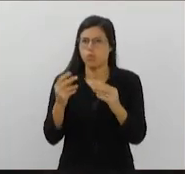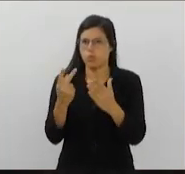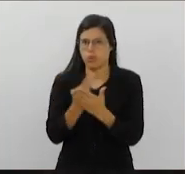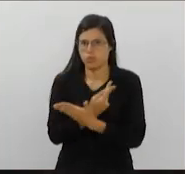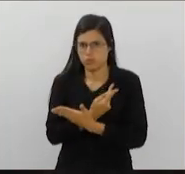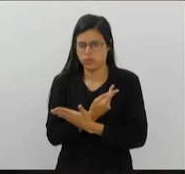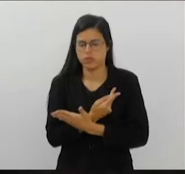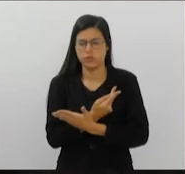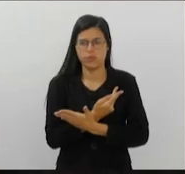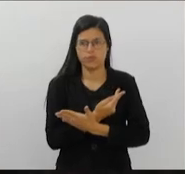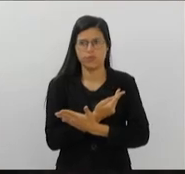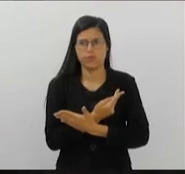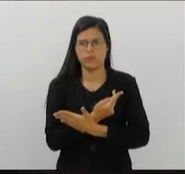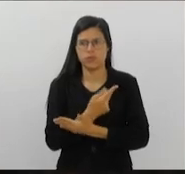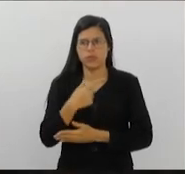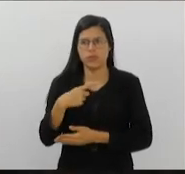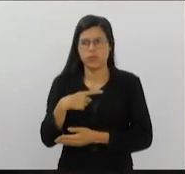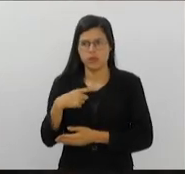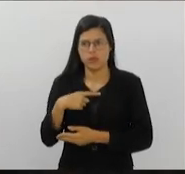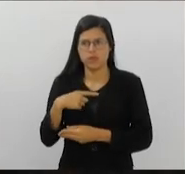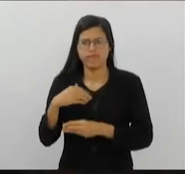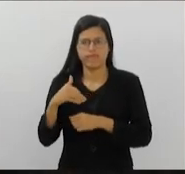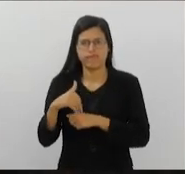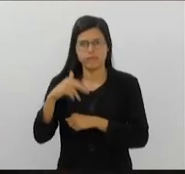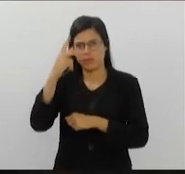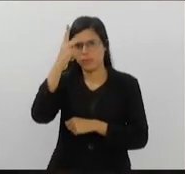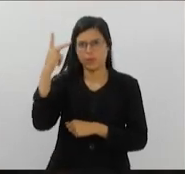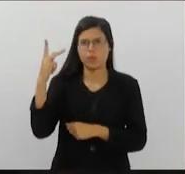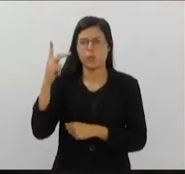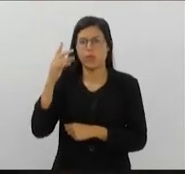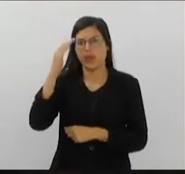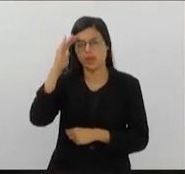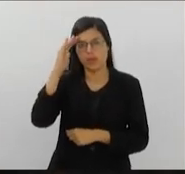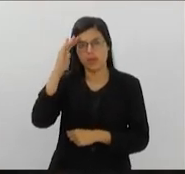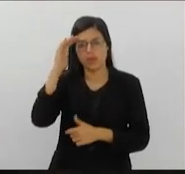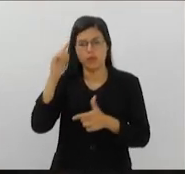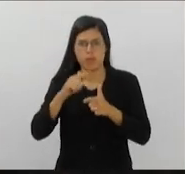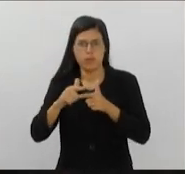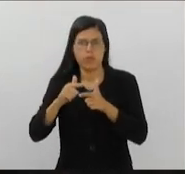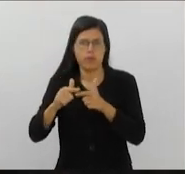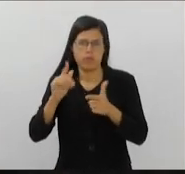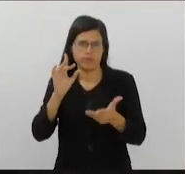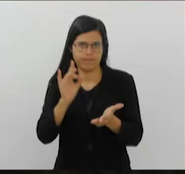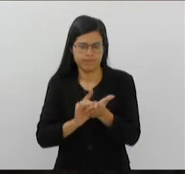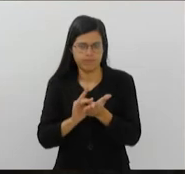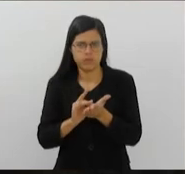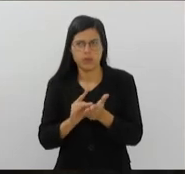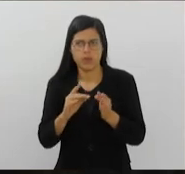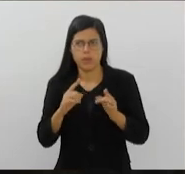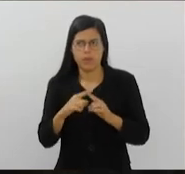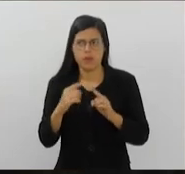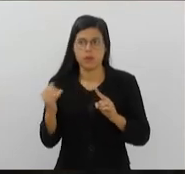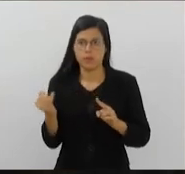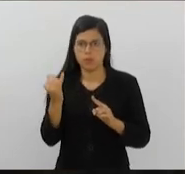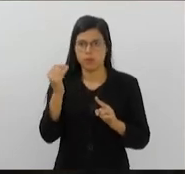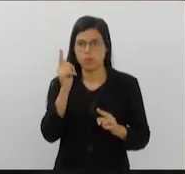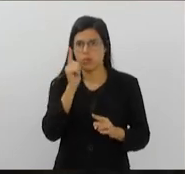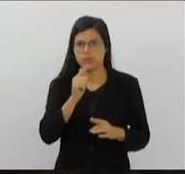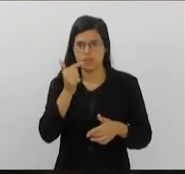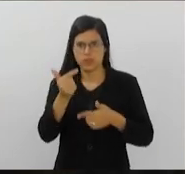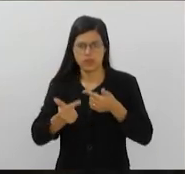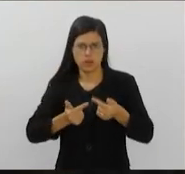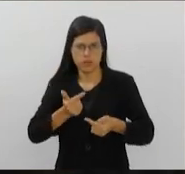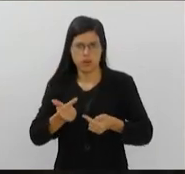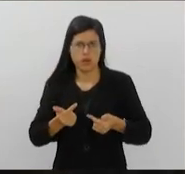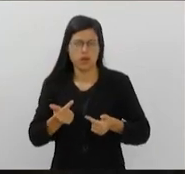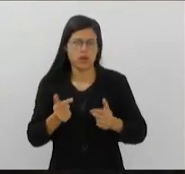né, tem levado cada vez mais as pessoas a entenderem que isso é um problema real. Mas é fundamental que a gente consiga trabalhar isso. E,